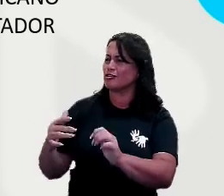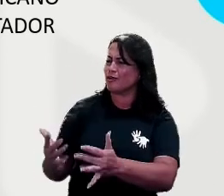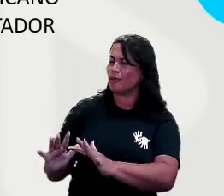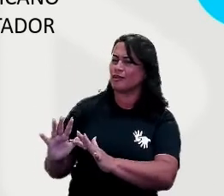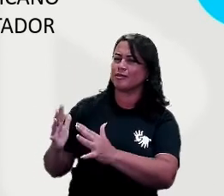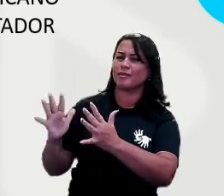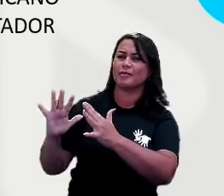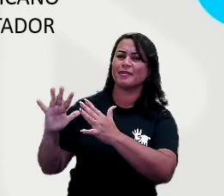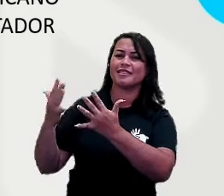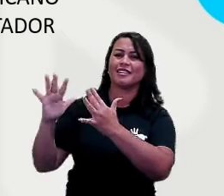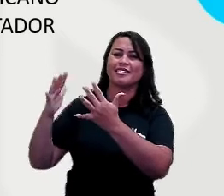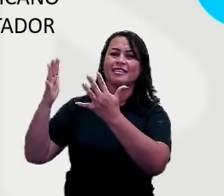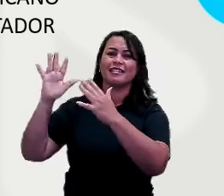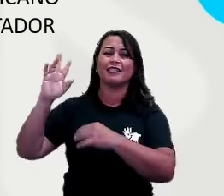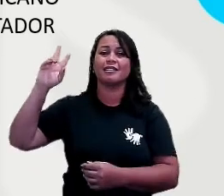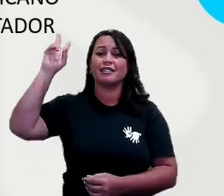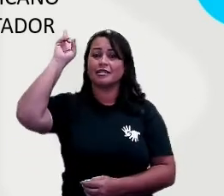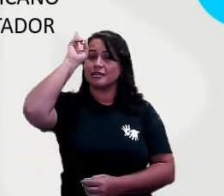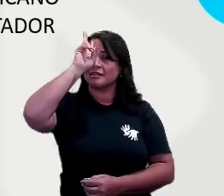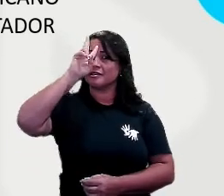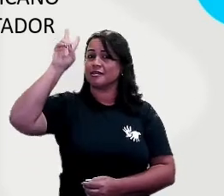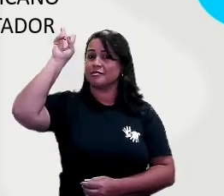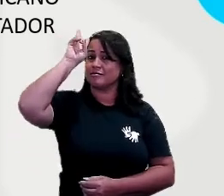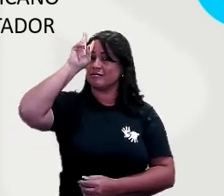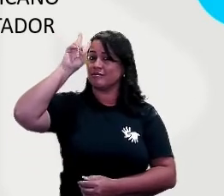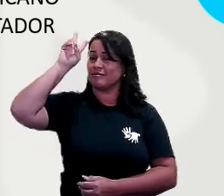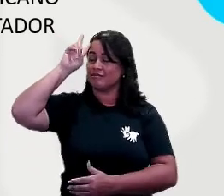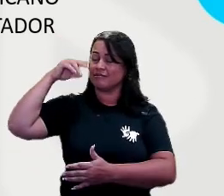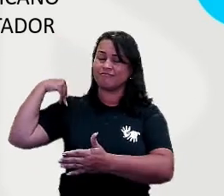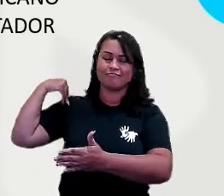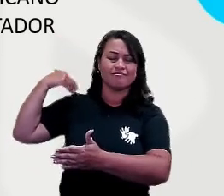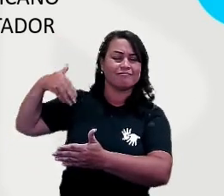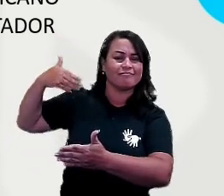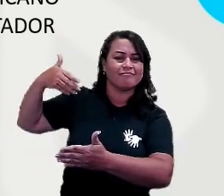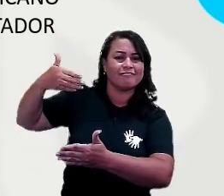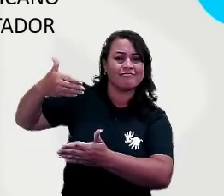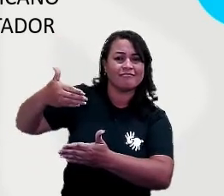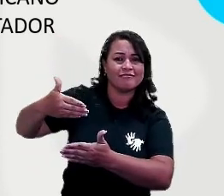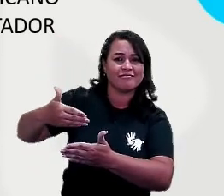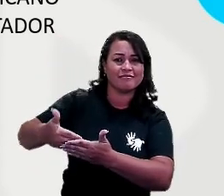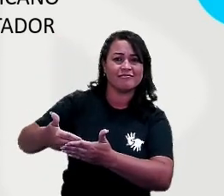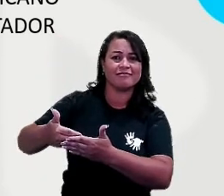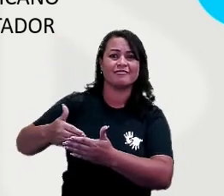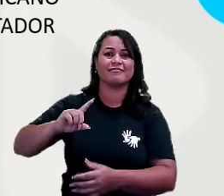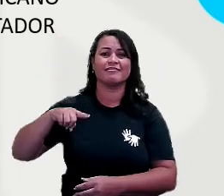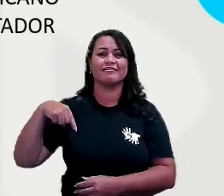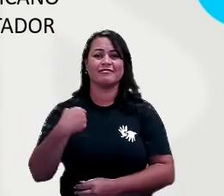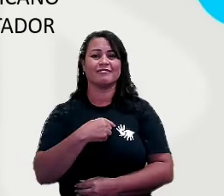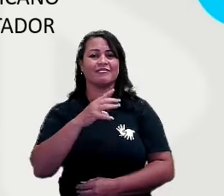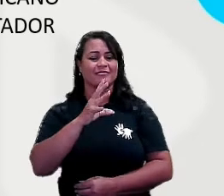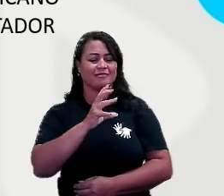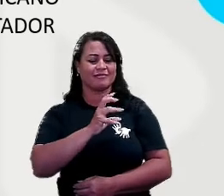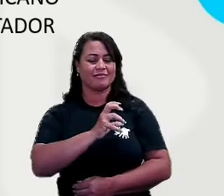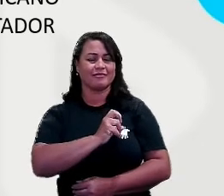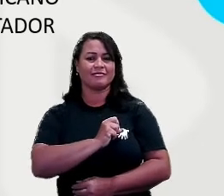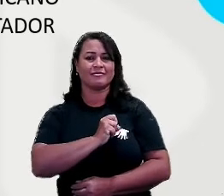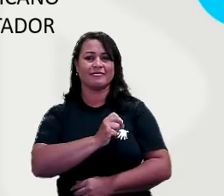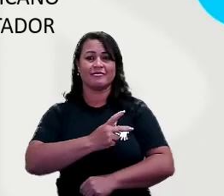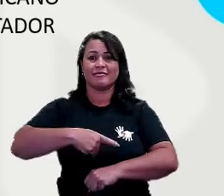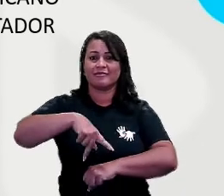apareces risonho e sobrancelha, escrevendo um capítulo da história de